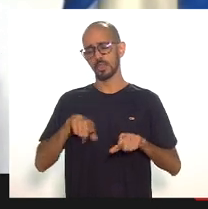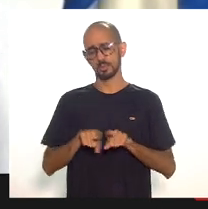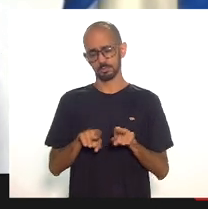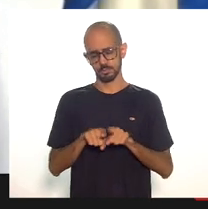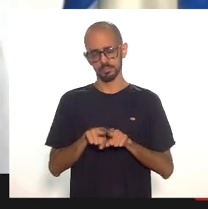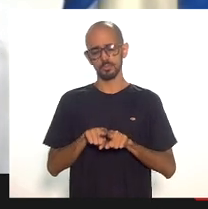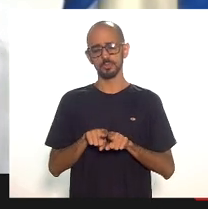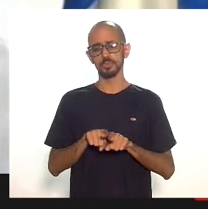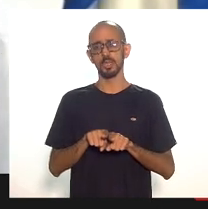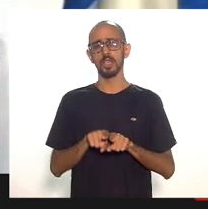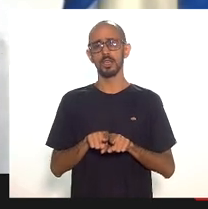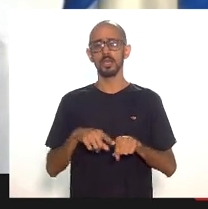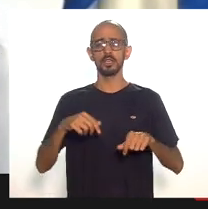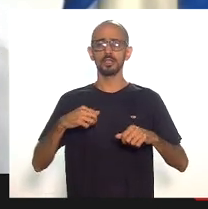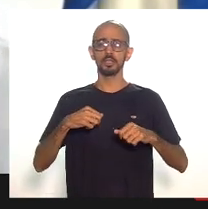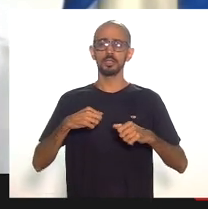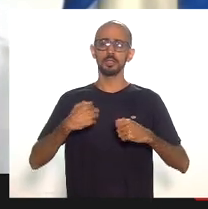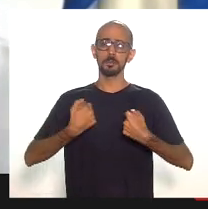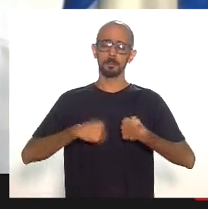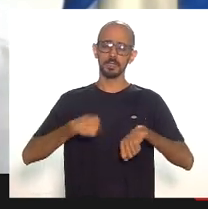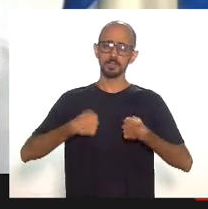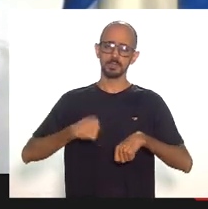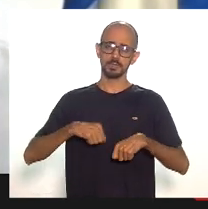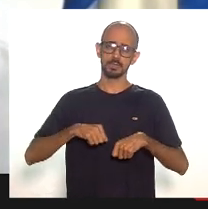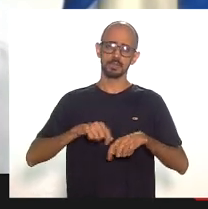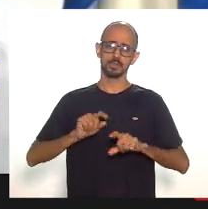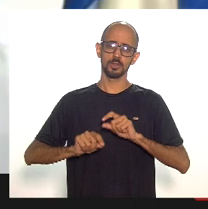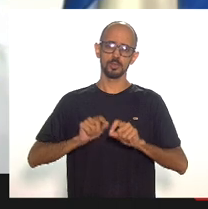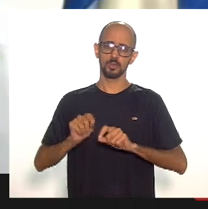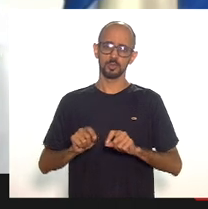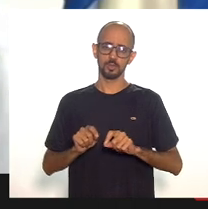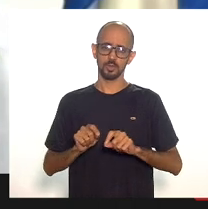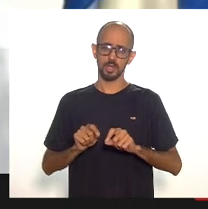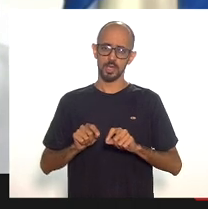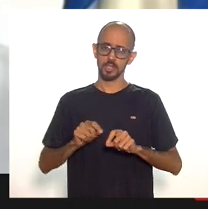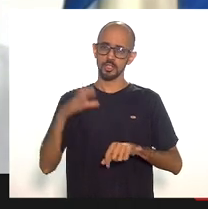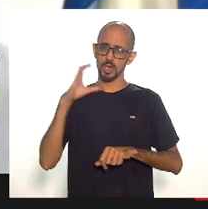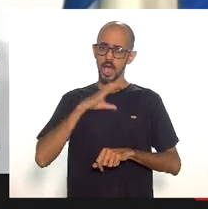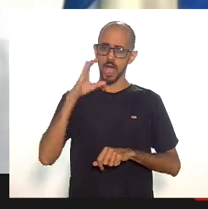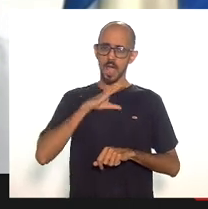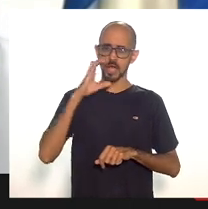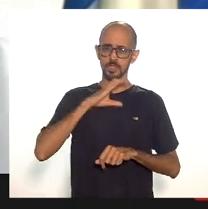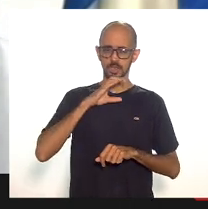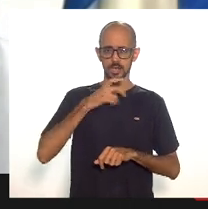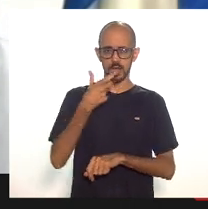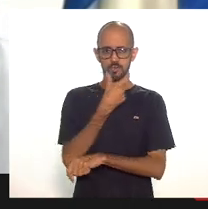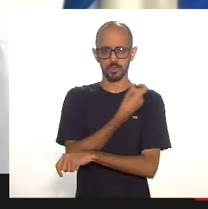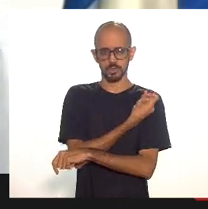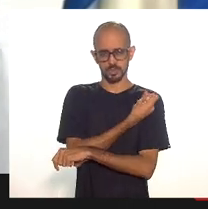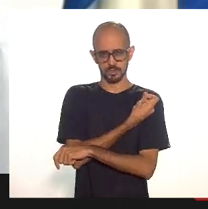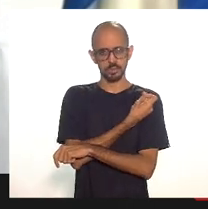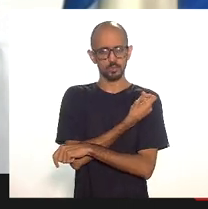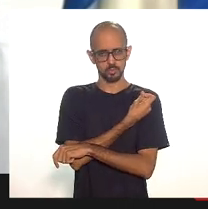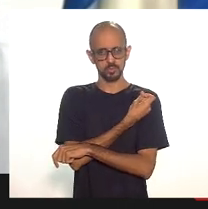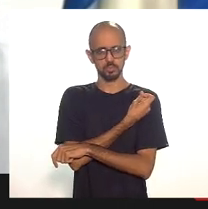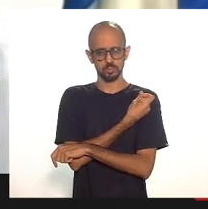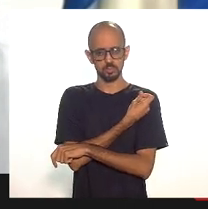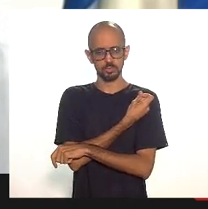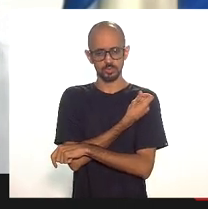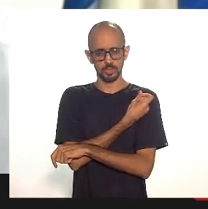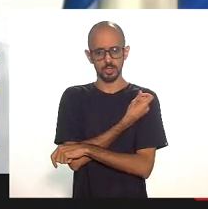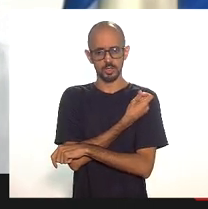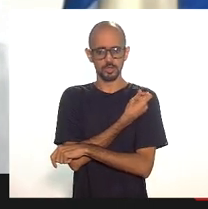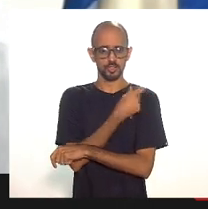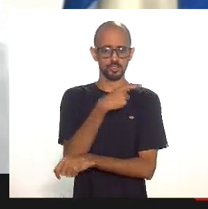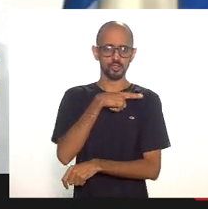Há necessidade da gente acelerar a vacinação. A gente tem aqui hoje